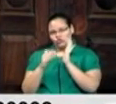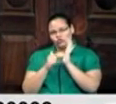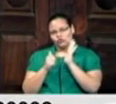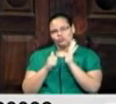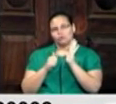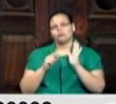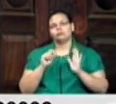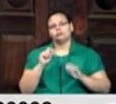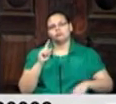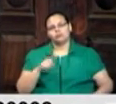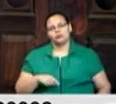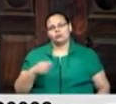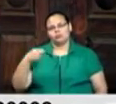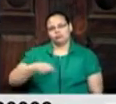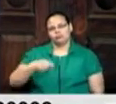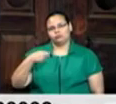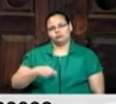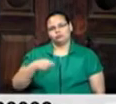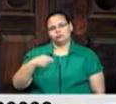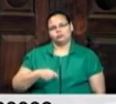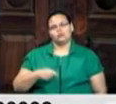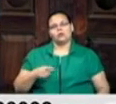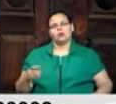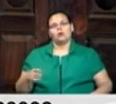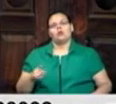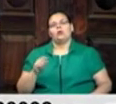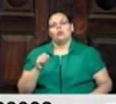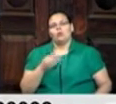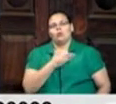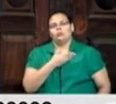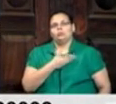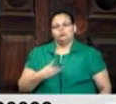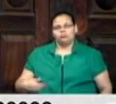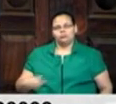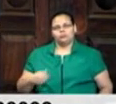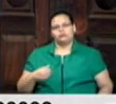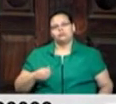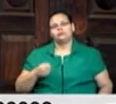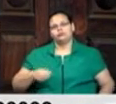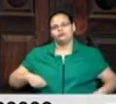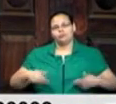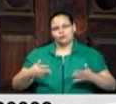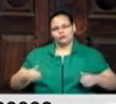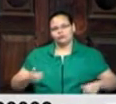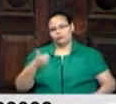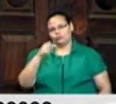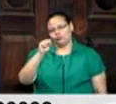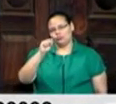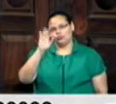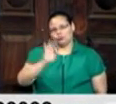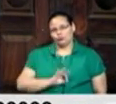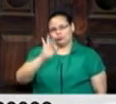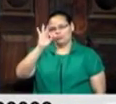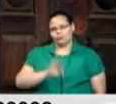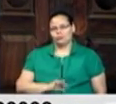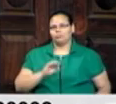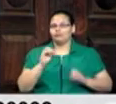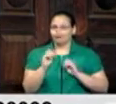a obrigatoriedade da União de gastar 18% com a educação.